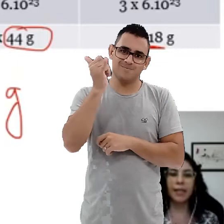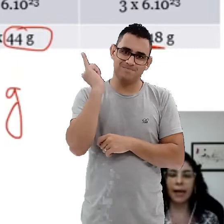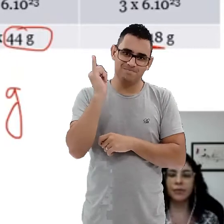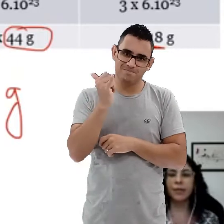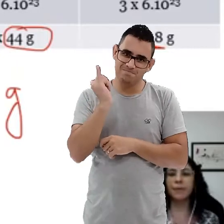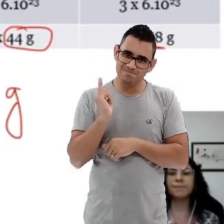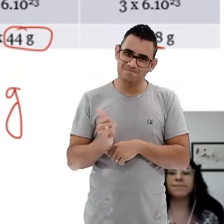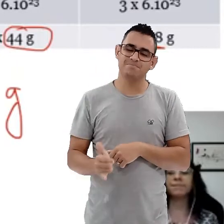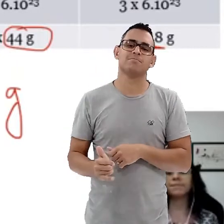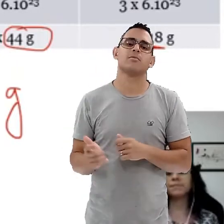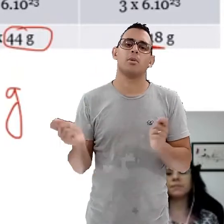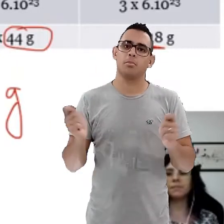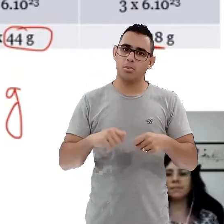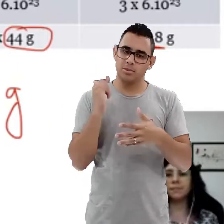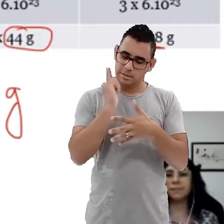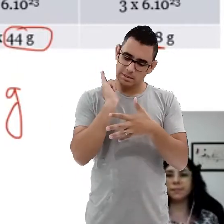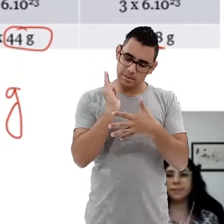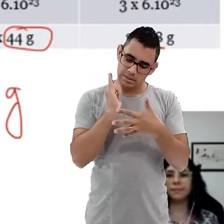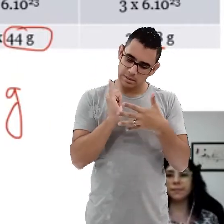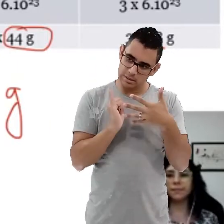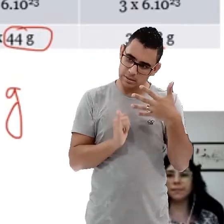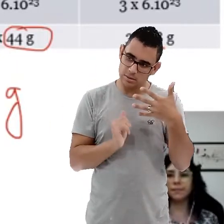gente de dados, tá?